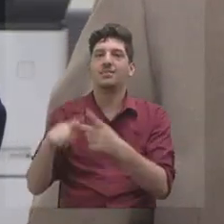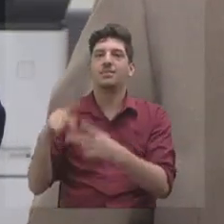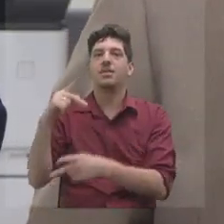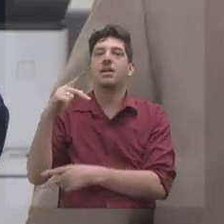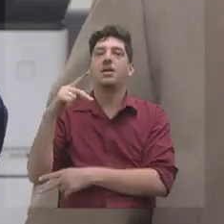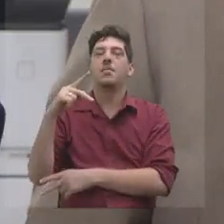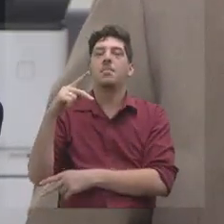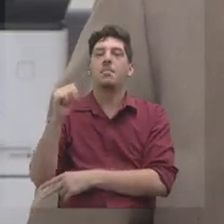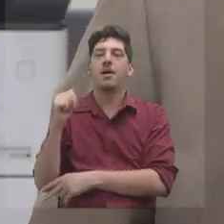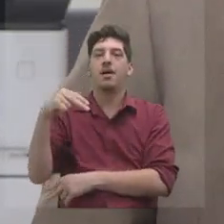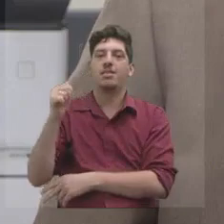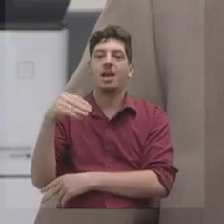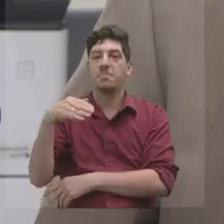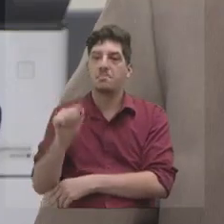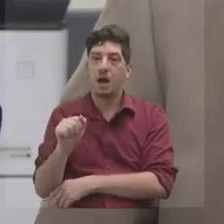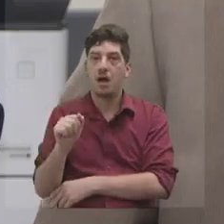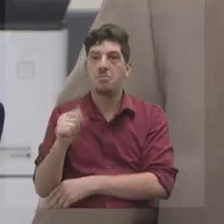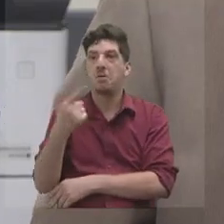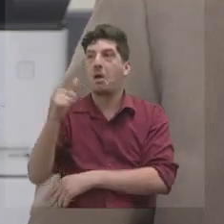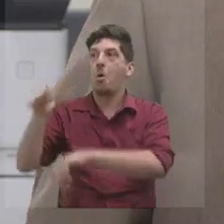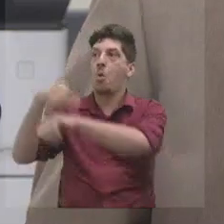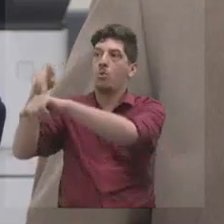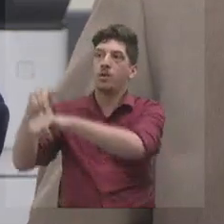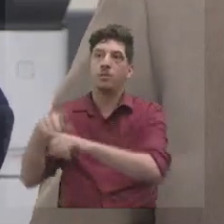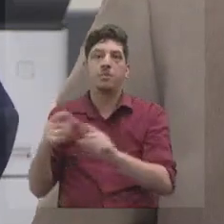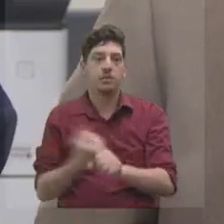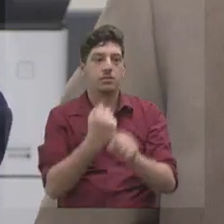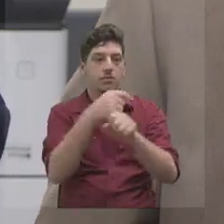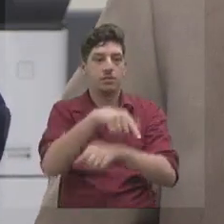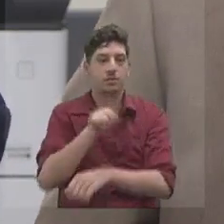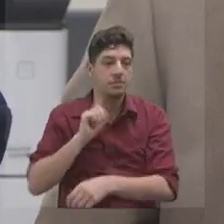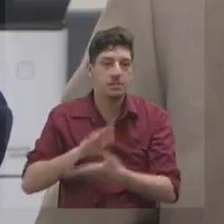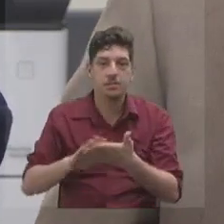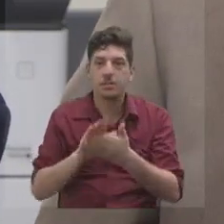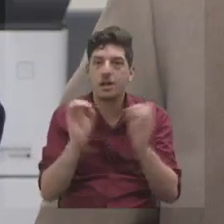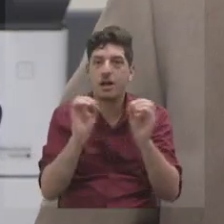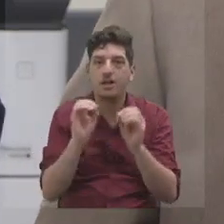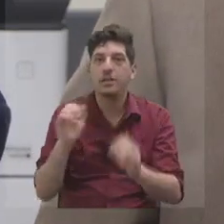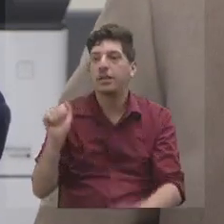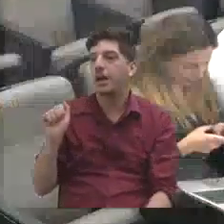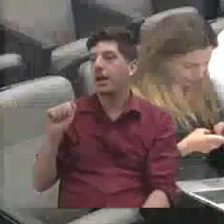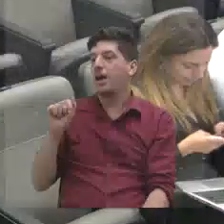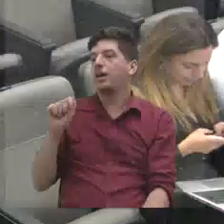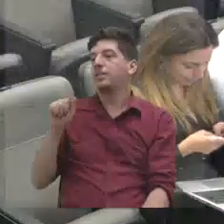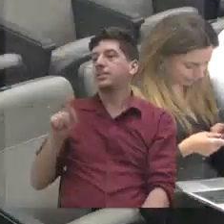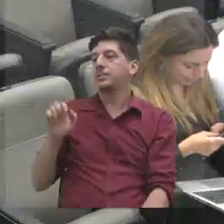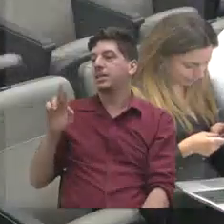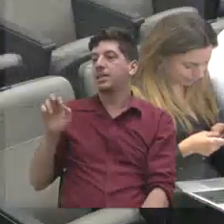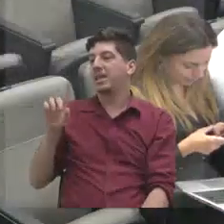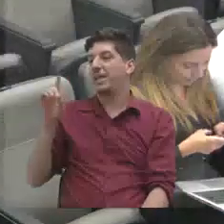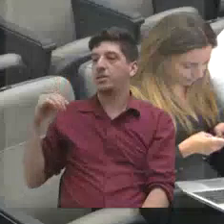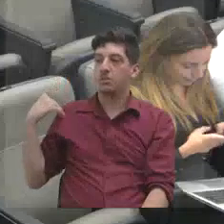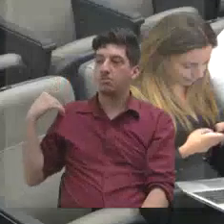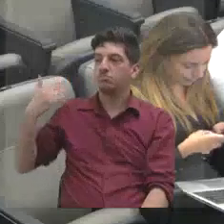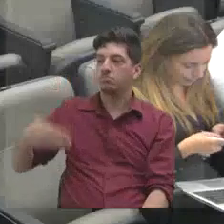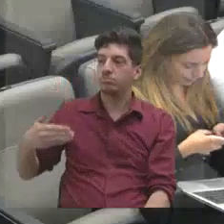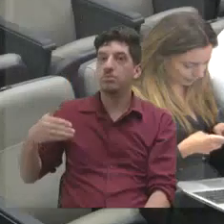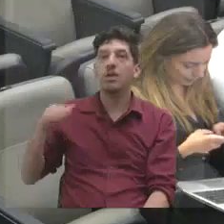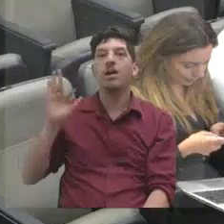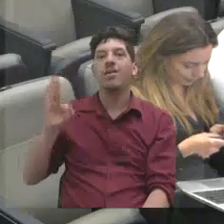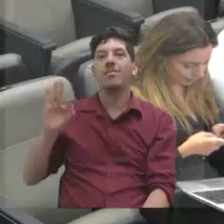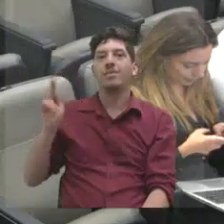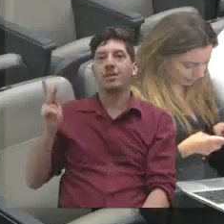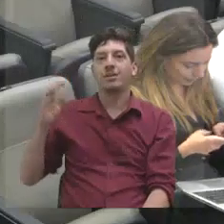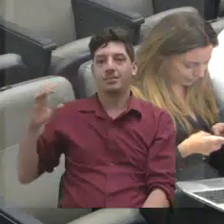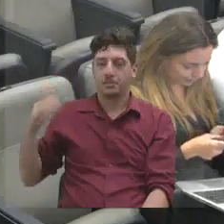menos em Minas Gerais não fez um palmo depois do Azeredo para cá Fernando Henrique Lula Dilma e